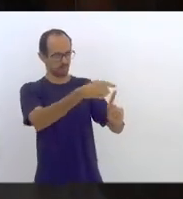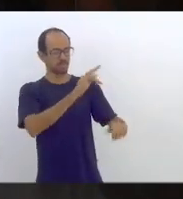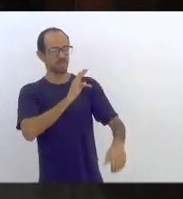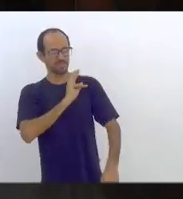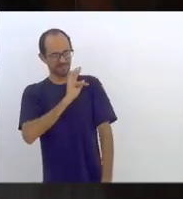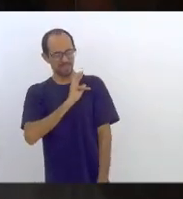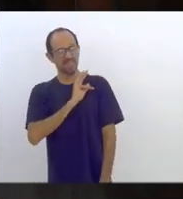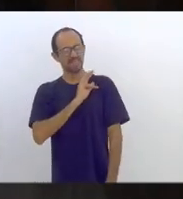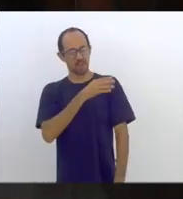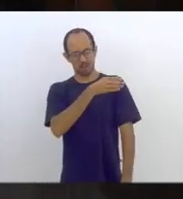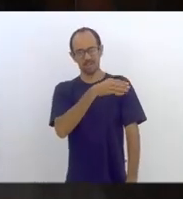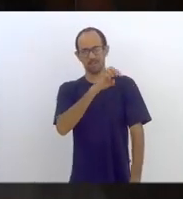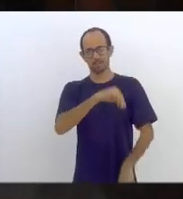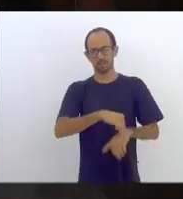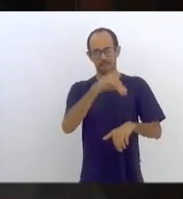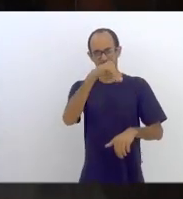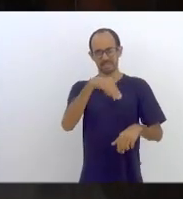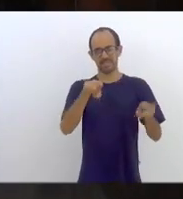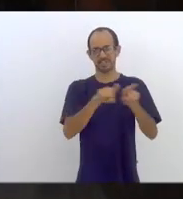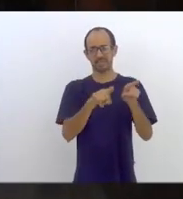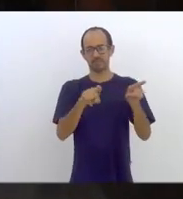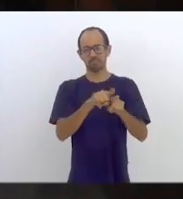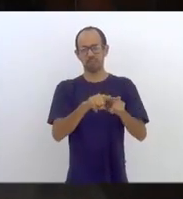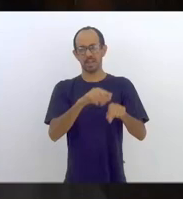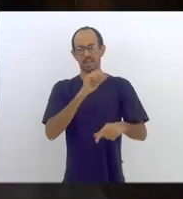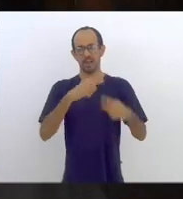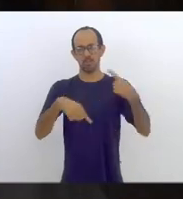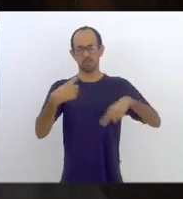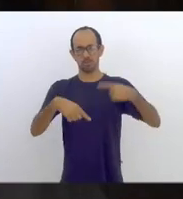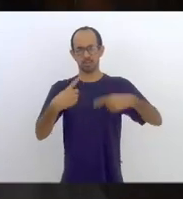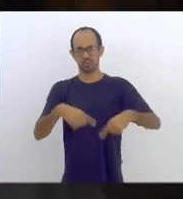minha querida mestre também na política